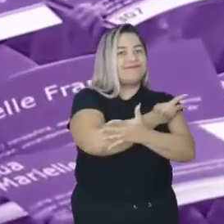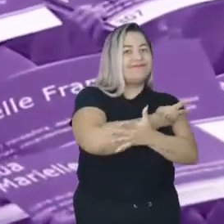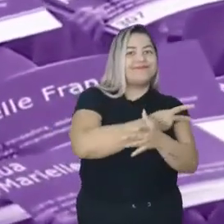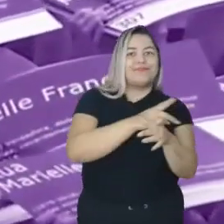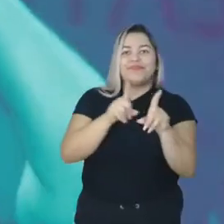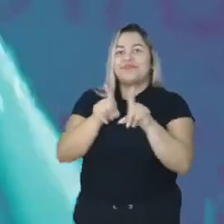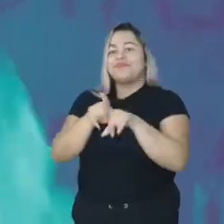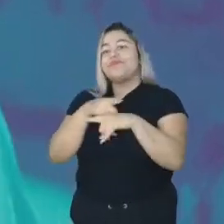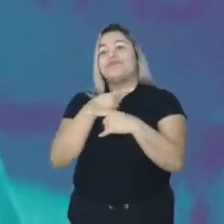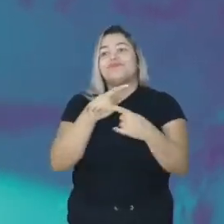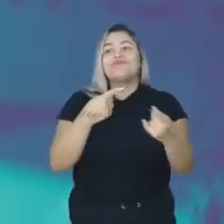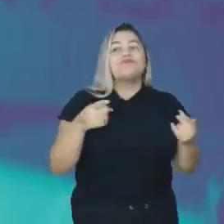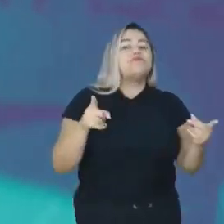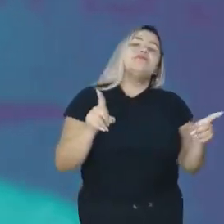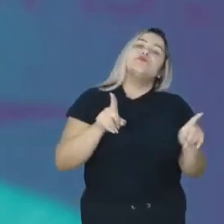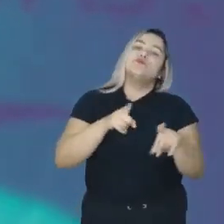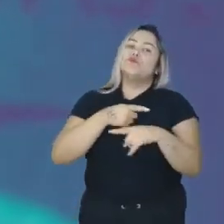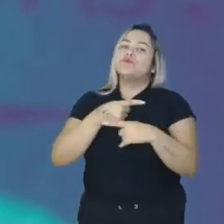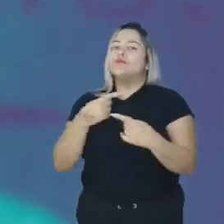acontecer.